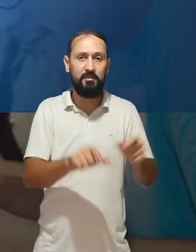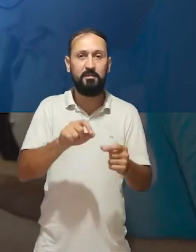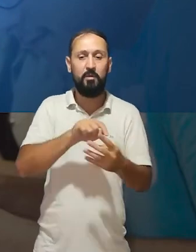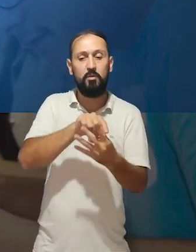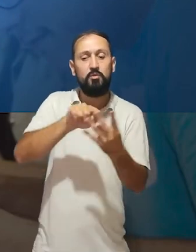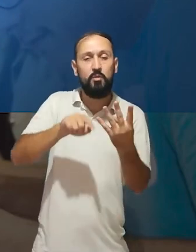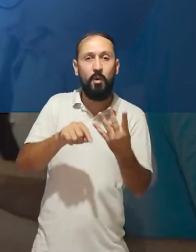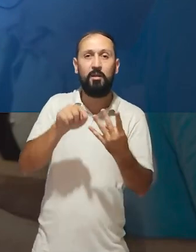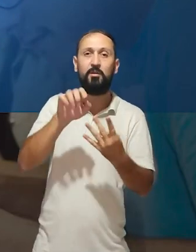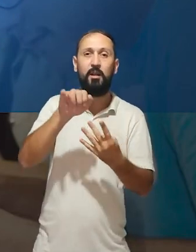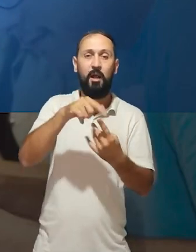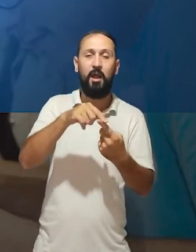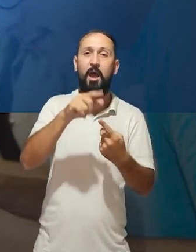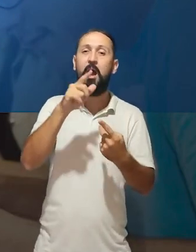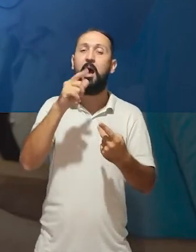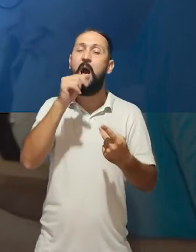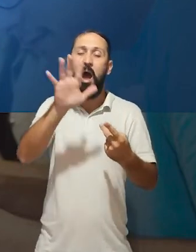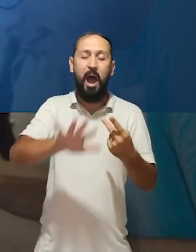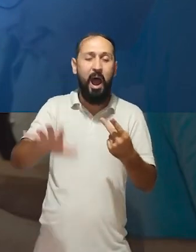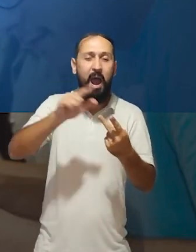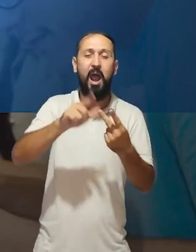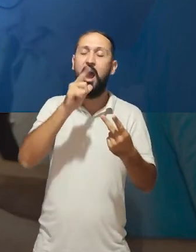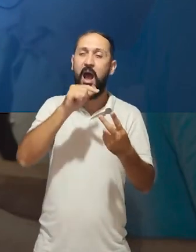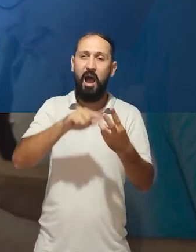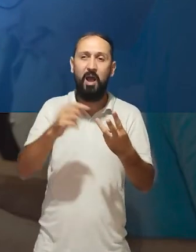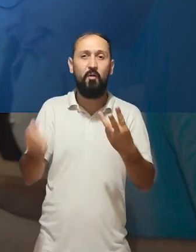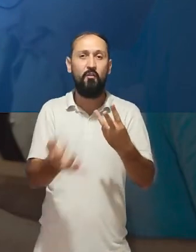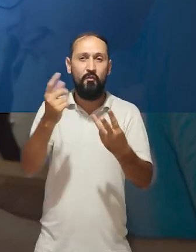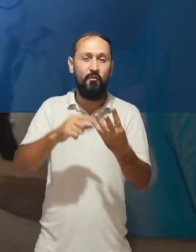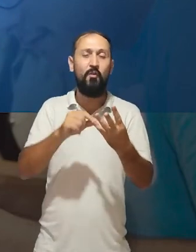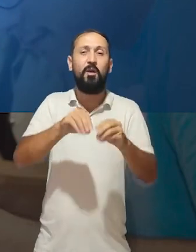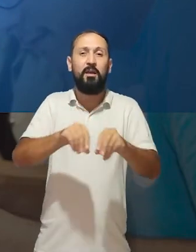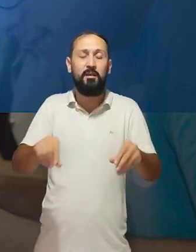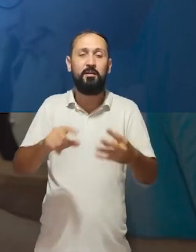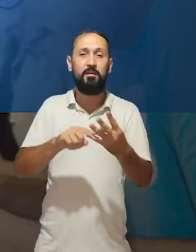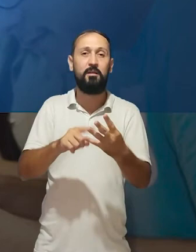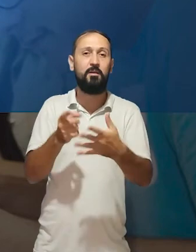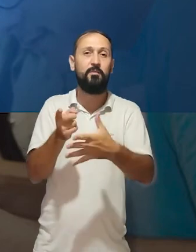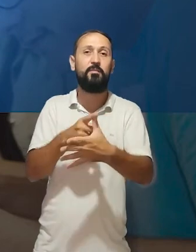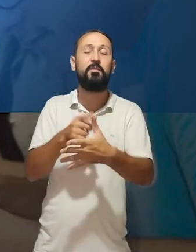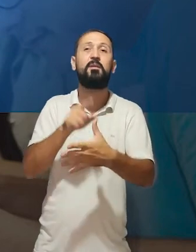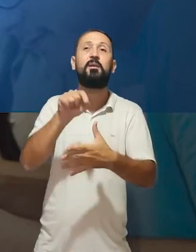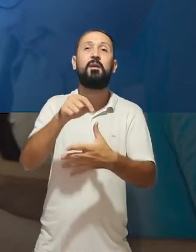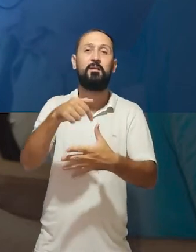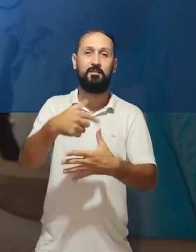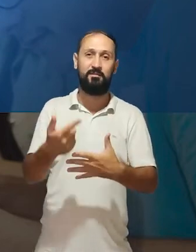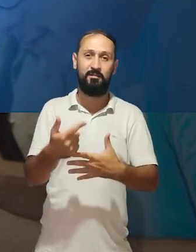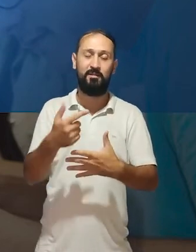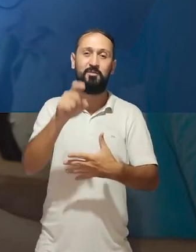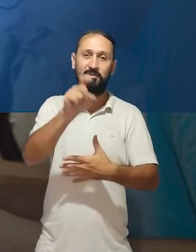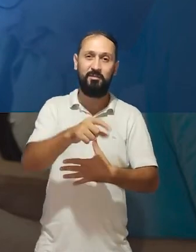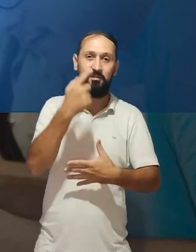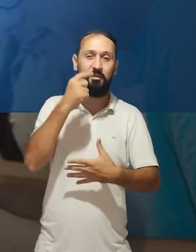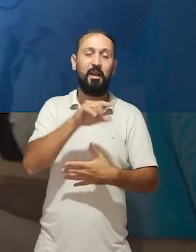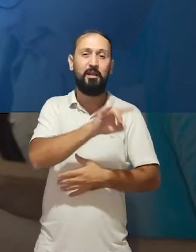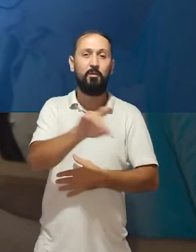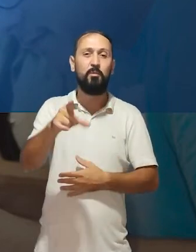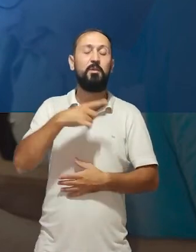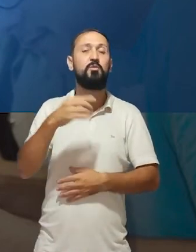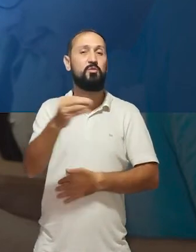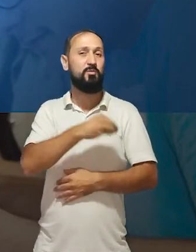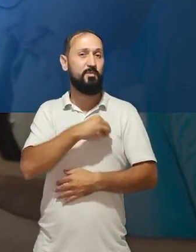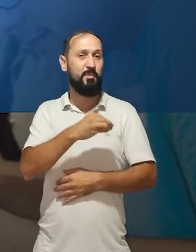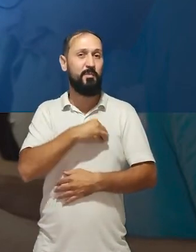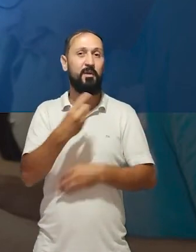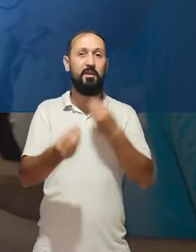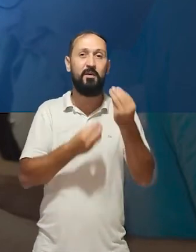são os 4 elementos da natureza, ar, fogo, terra e água, além do 5º elemento, o X. Cada um possui um dos pecados